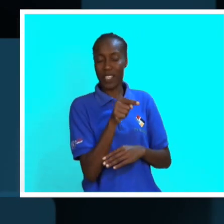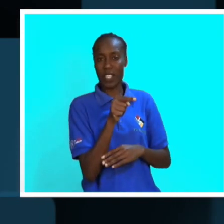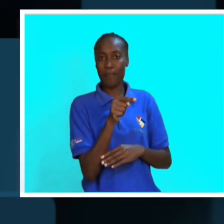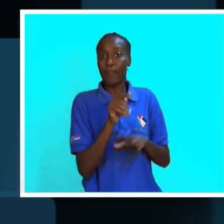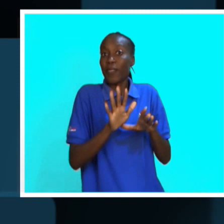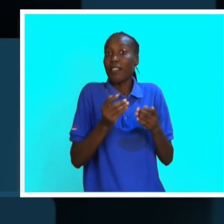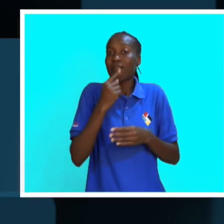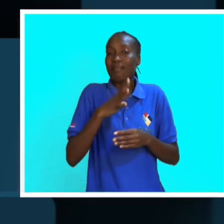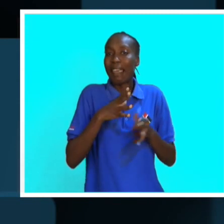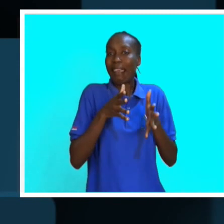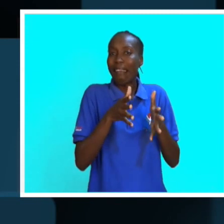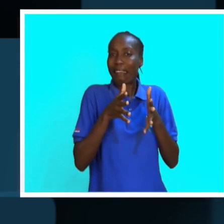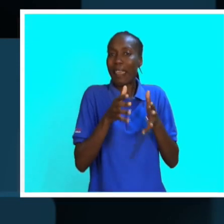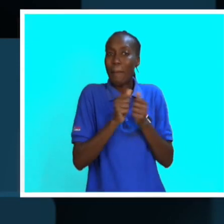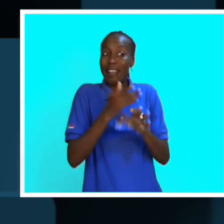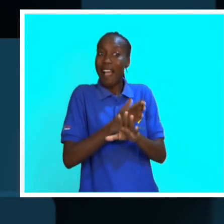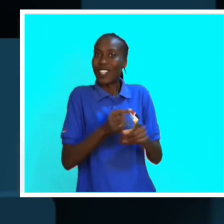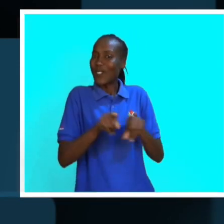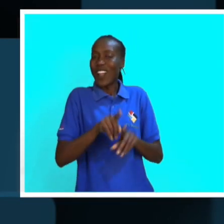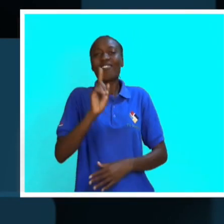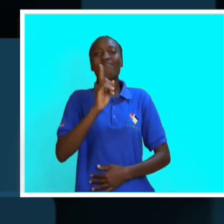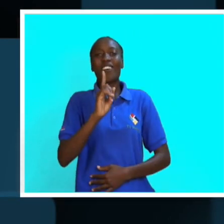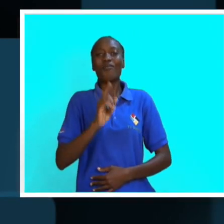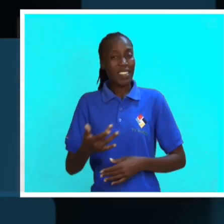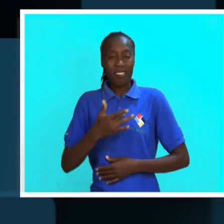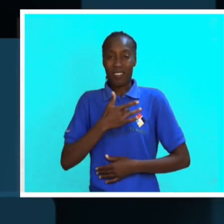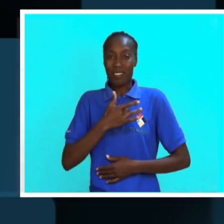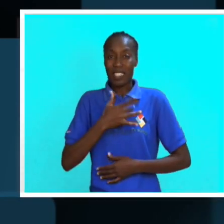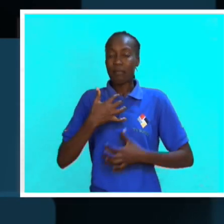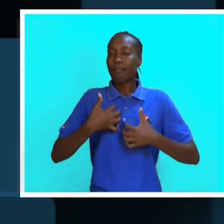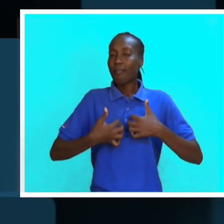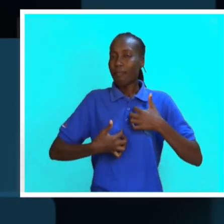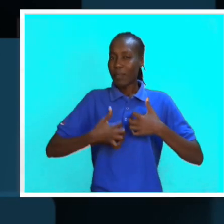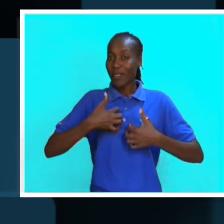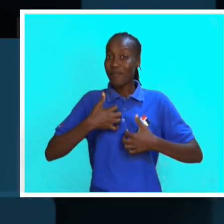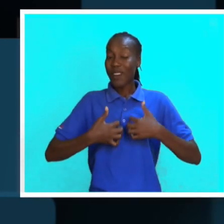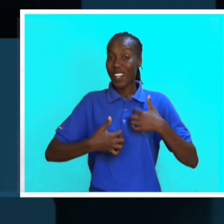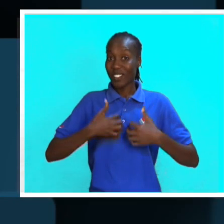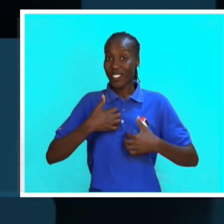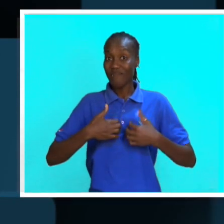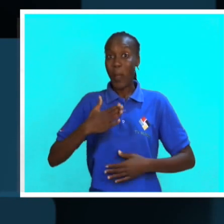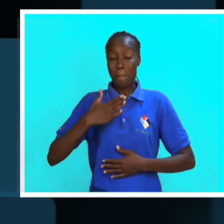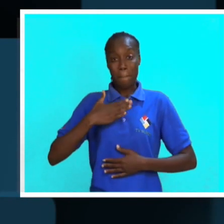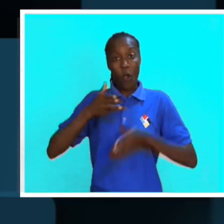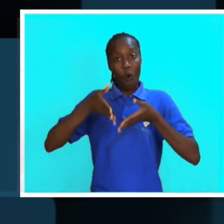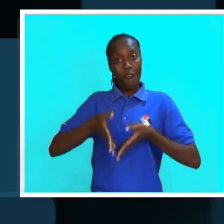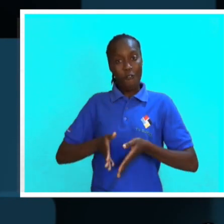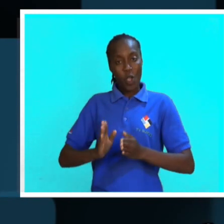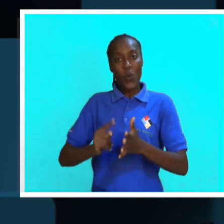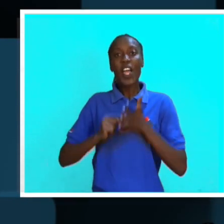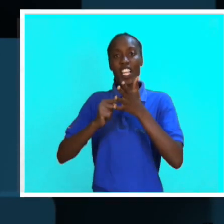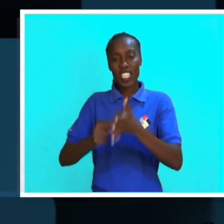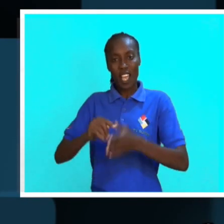Então, há algum receio, mas não como antes. Sinto-me preocupado.